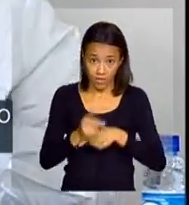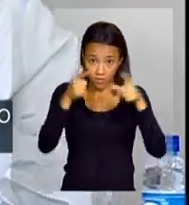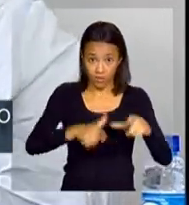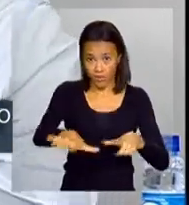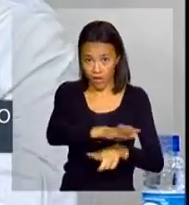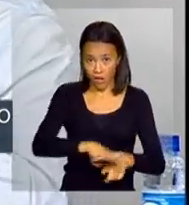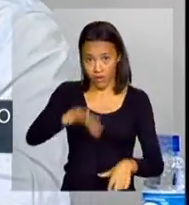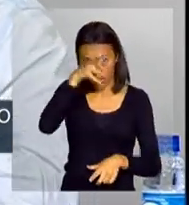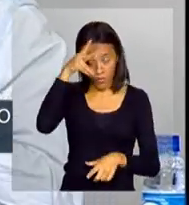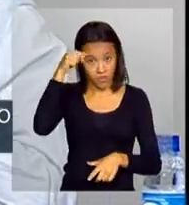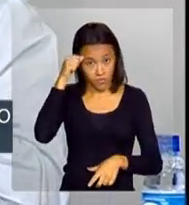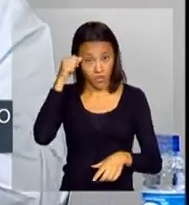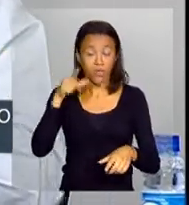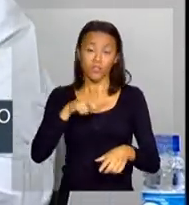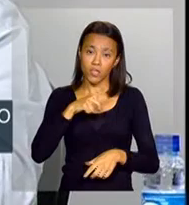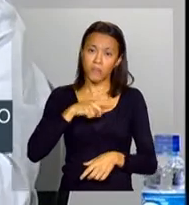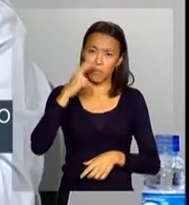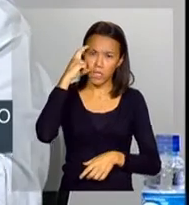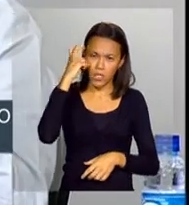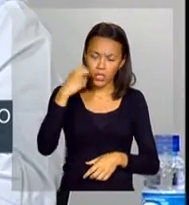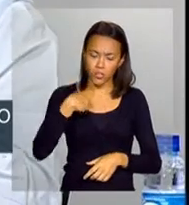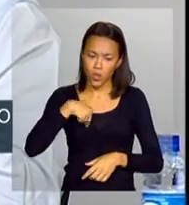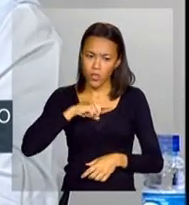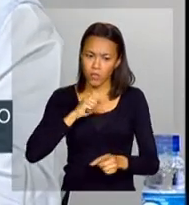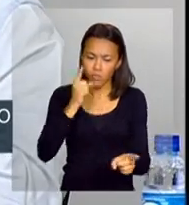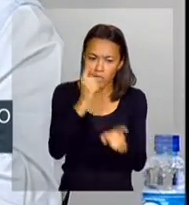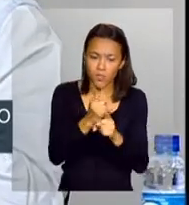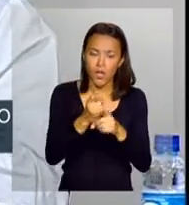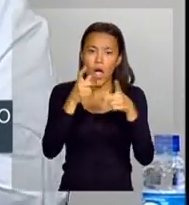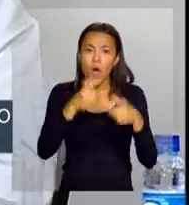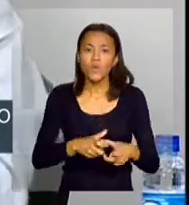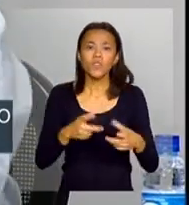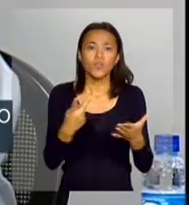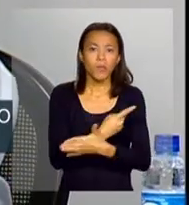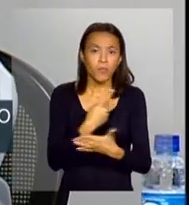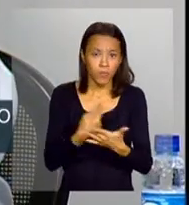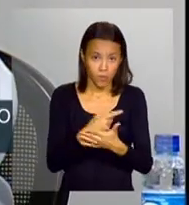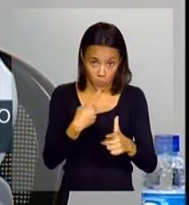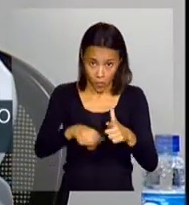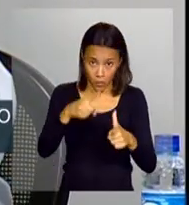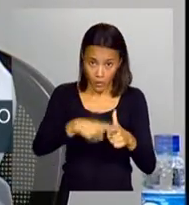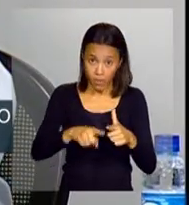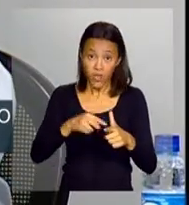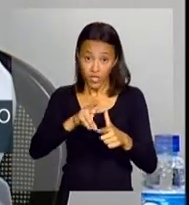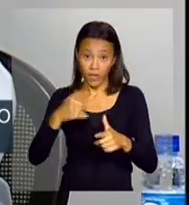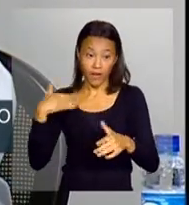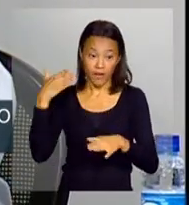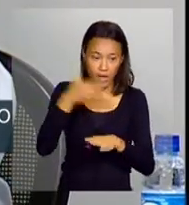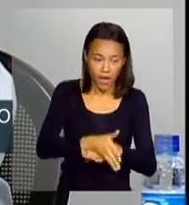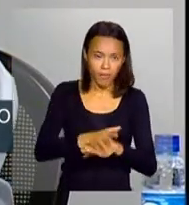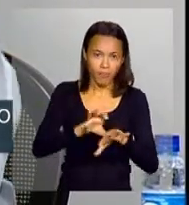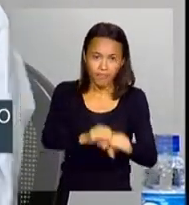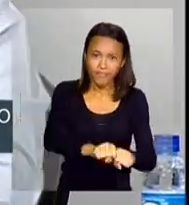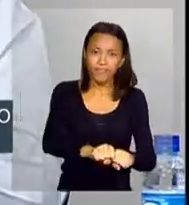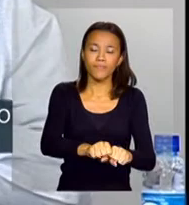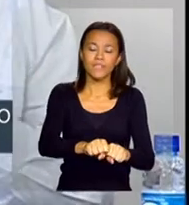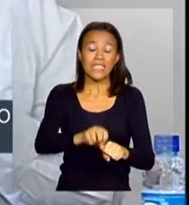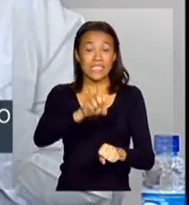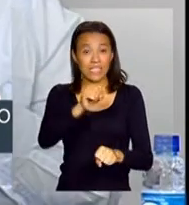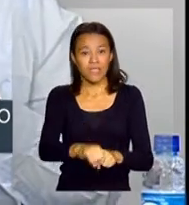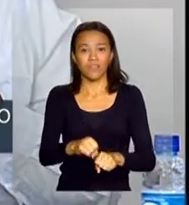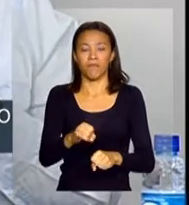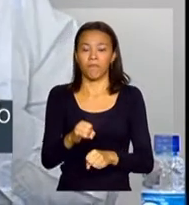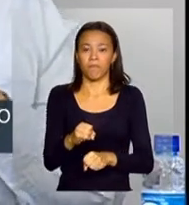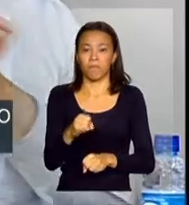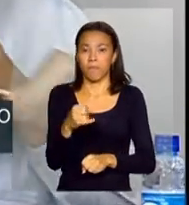nós temos, pela inteligência, nós estamos detectando onde é que estão essas questões e vamos atrás para pegar de outro jeito. Tá? Agora, se não